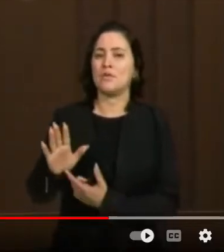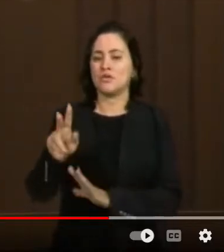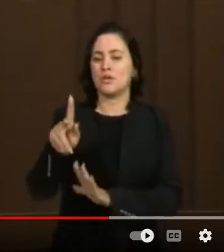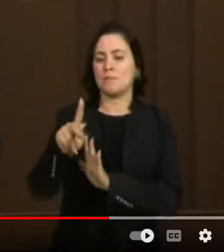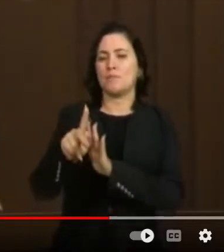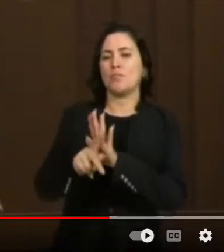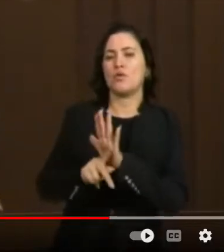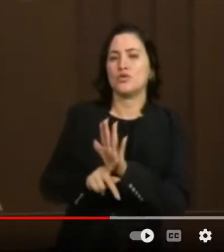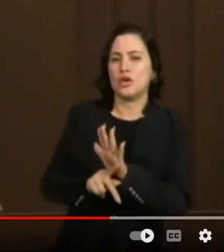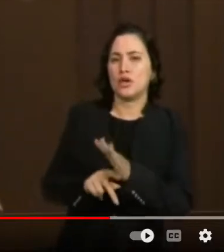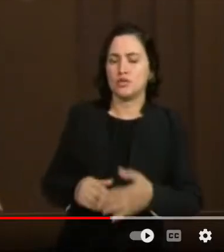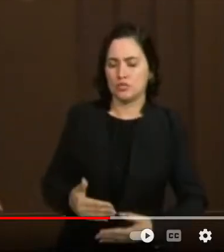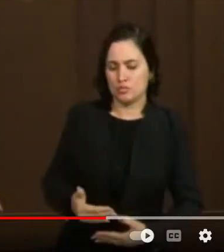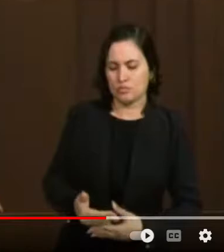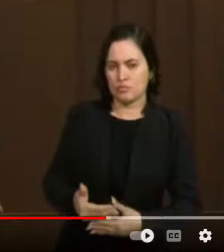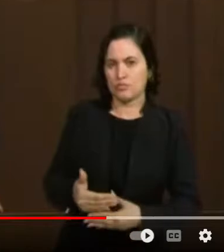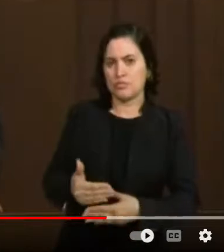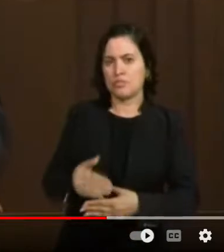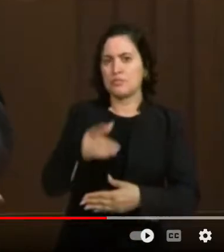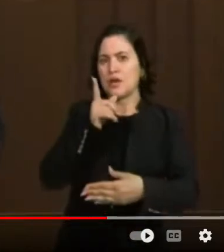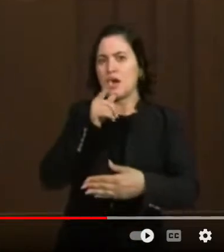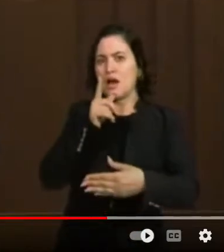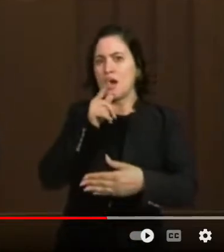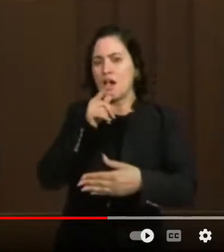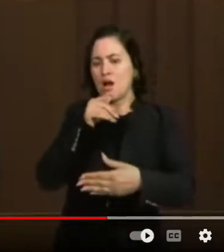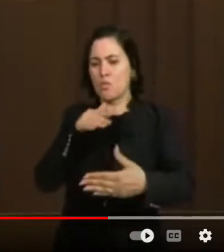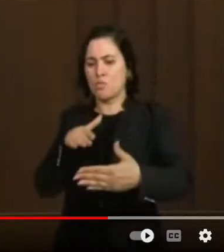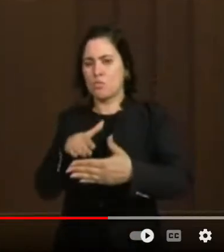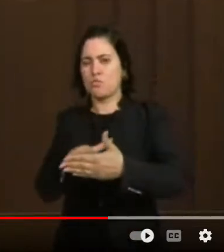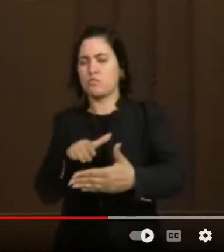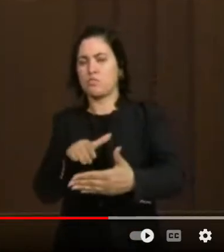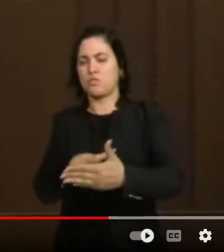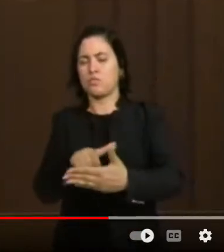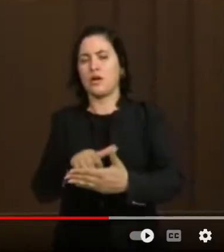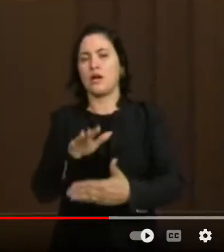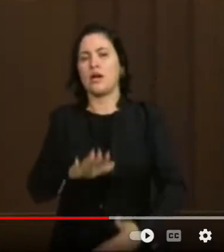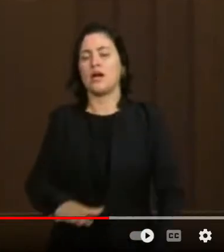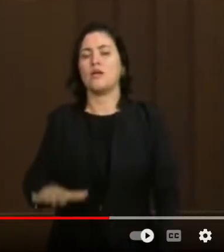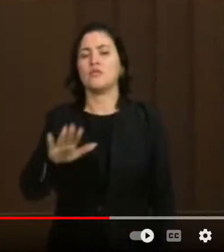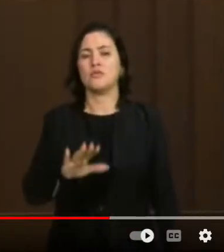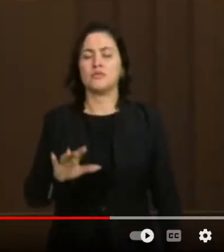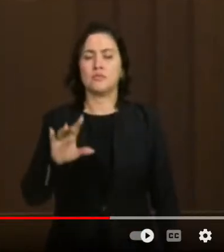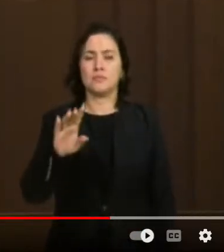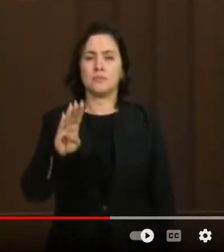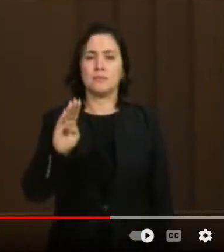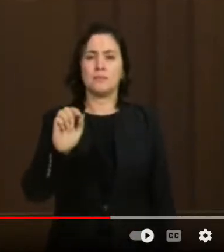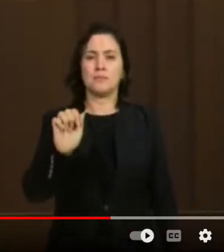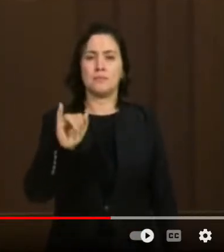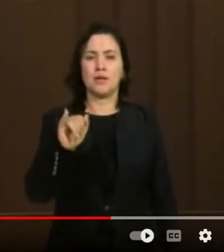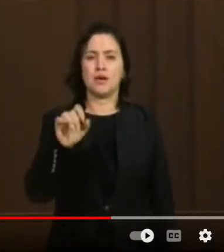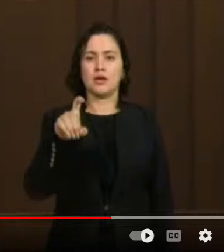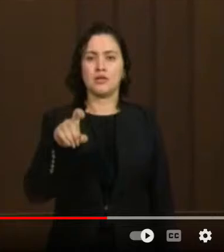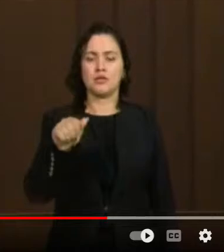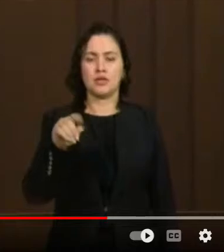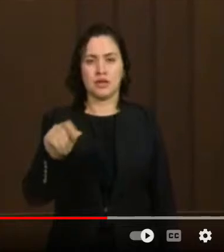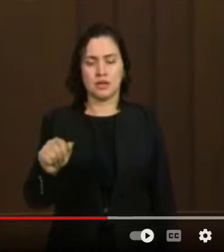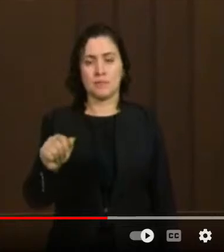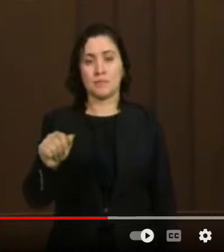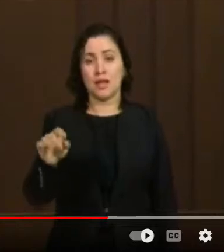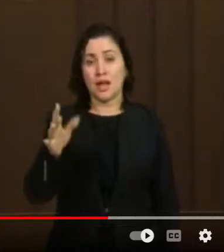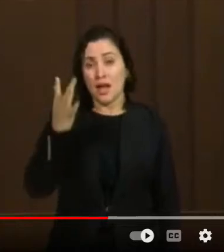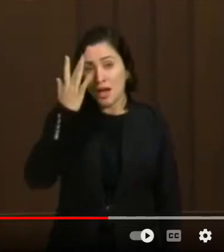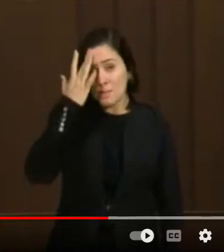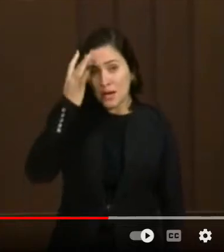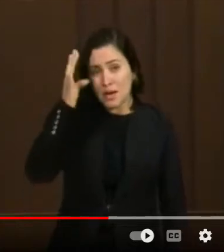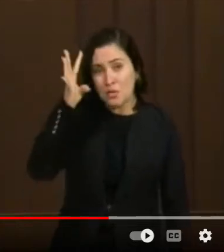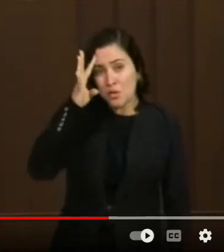está na Codevasp, e amanhã, quarta-feira, às 15 horas, a Codevasp, o presidente da Codevasp, senhor presidente, vai estar